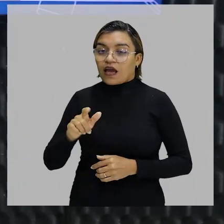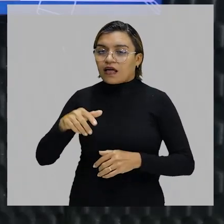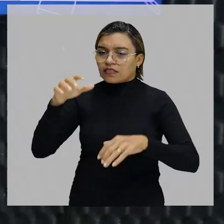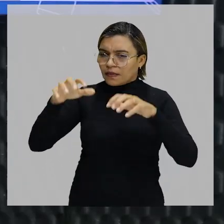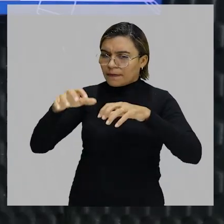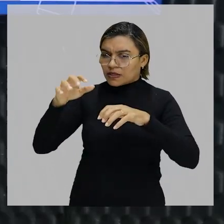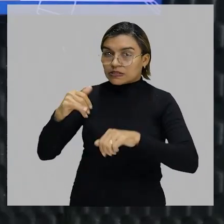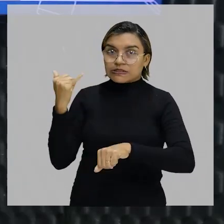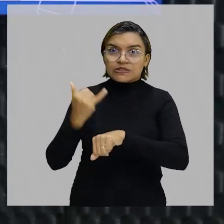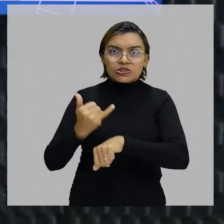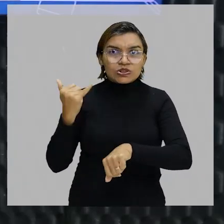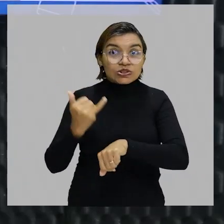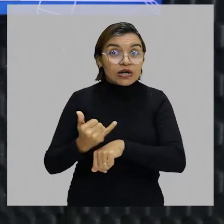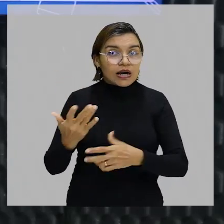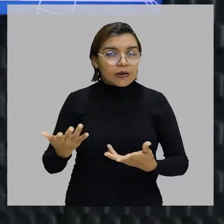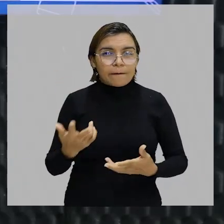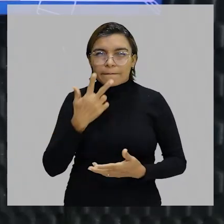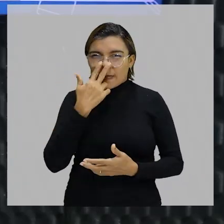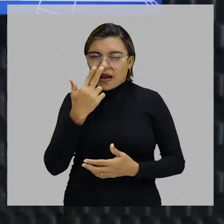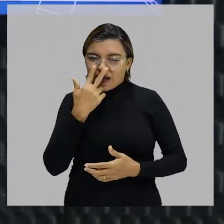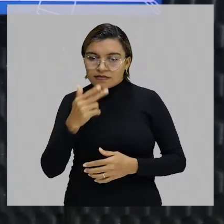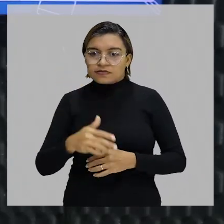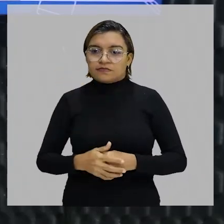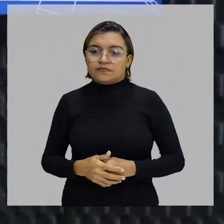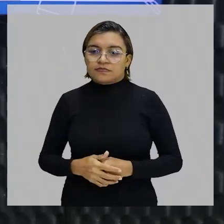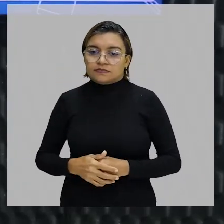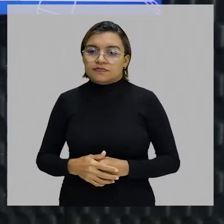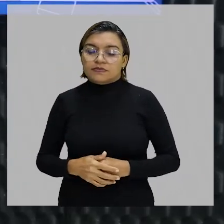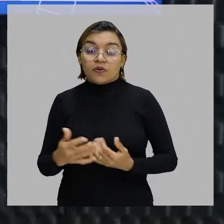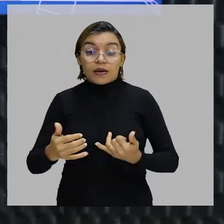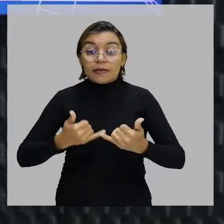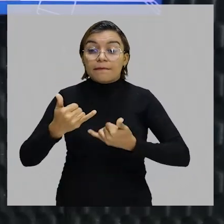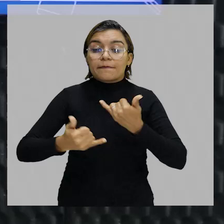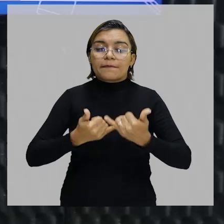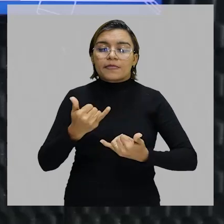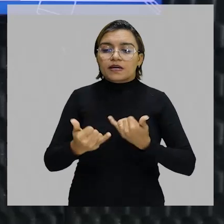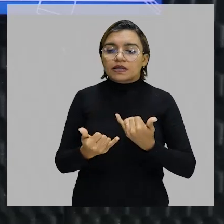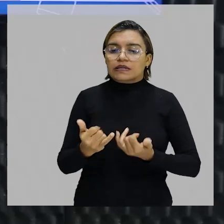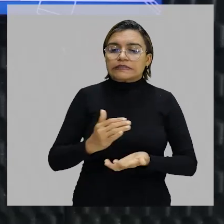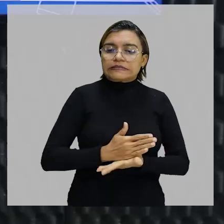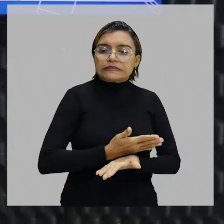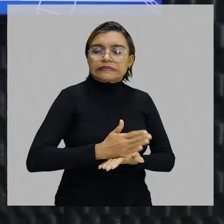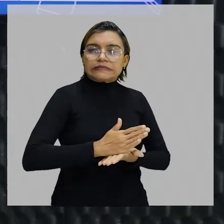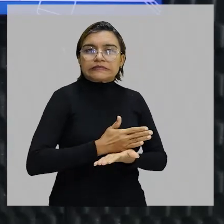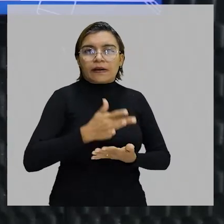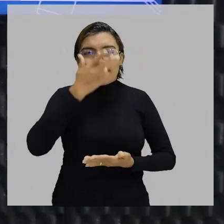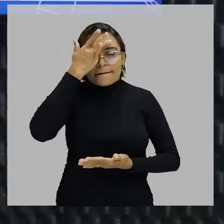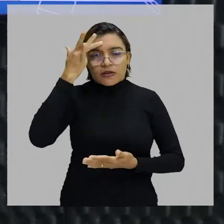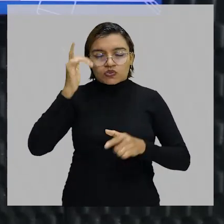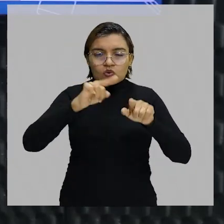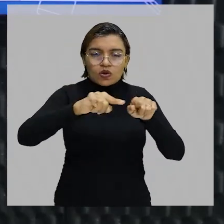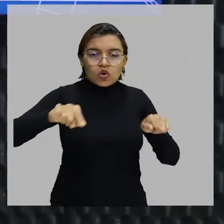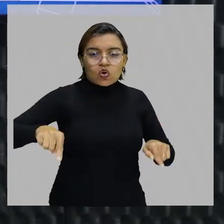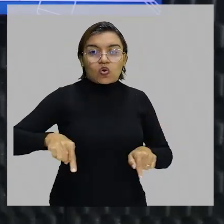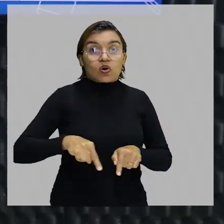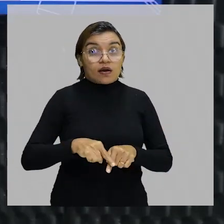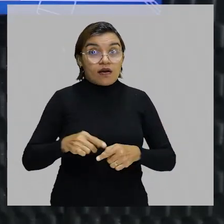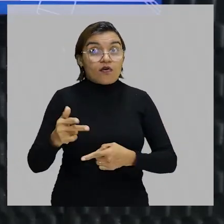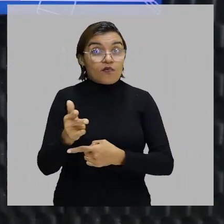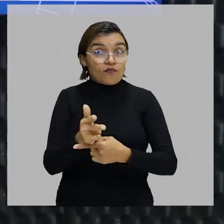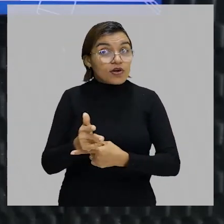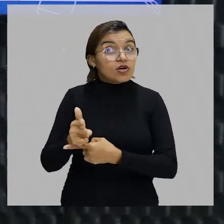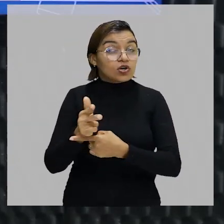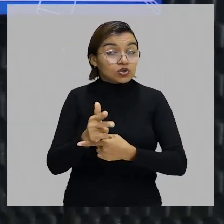Aço, né, do Marcel. E aí ele brinca com essa situação do incômodo da pessoa, né, que está num ambiente, isso aqui é um vídeo, deixar claro, que